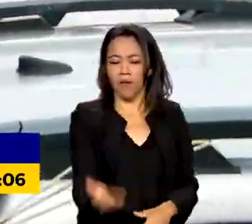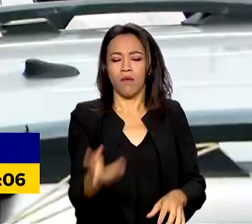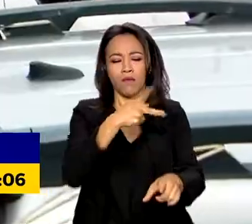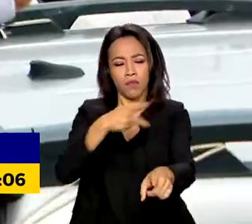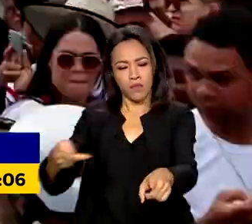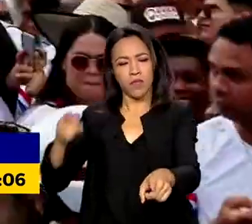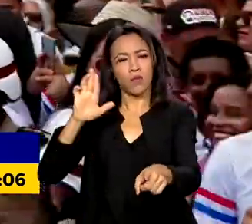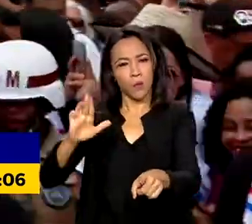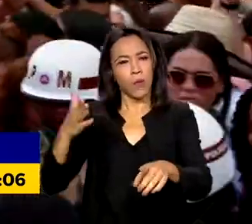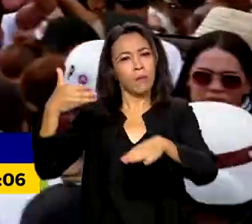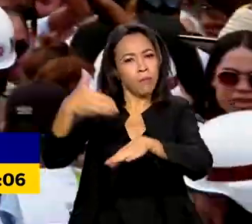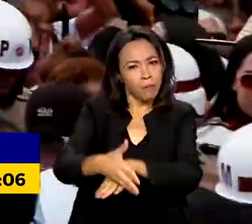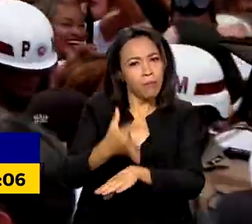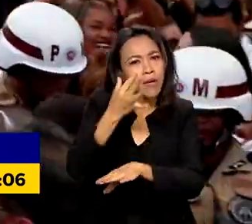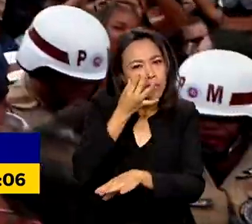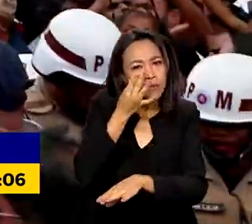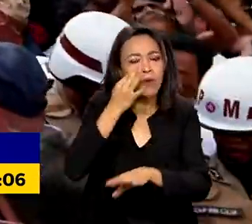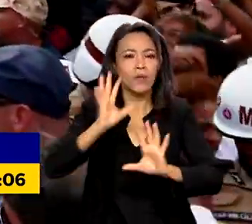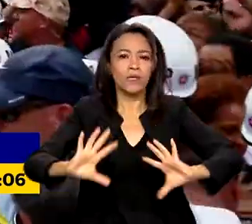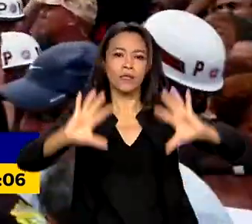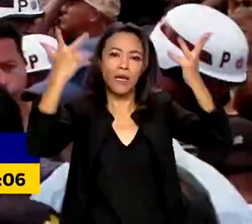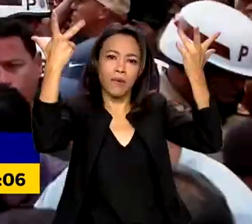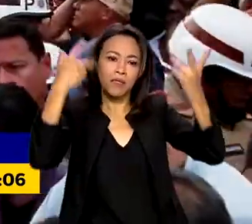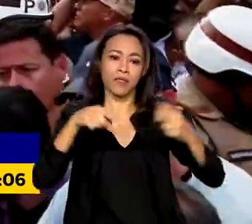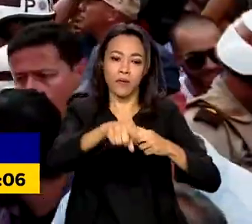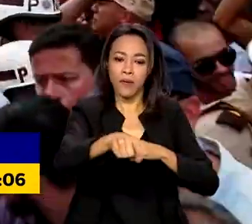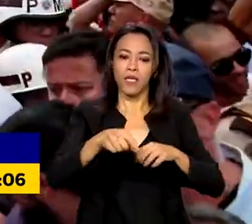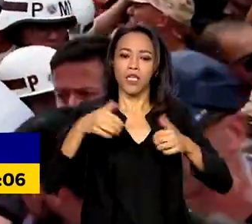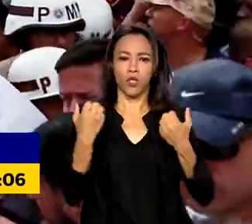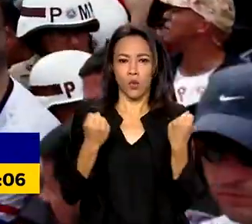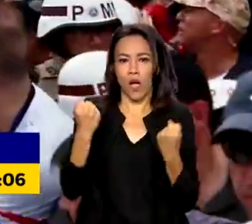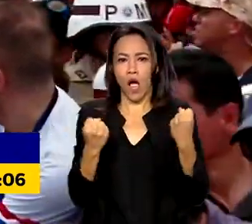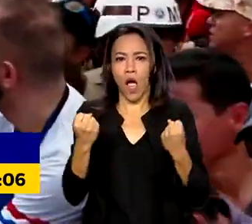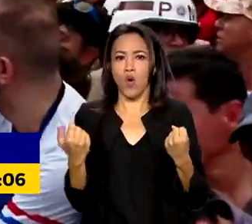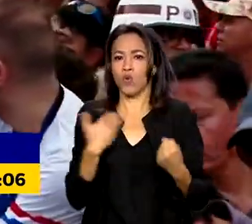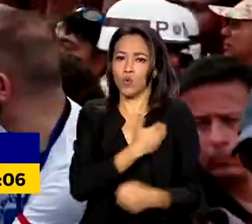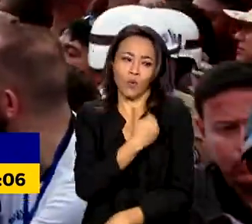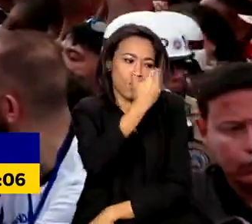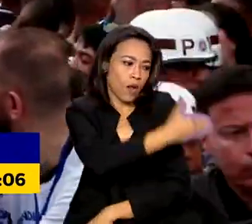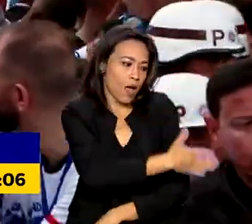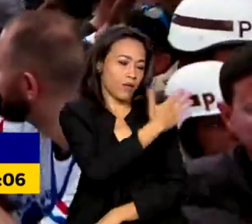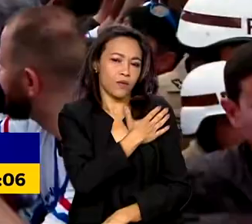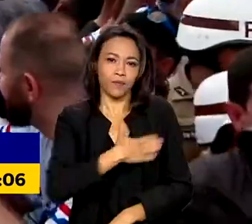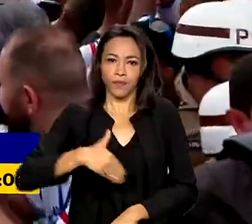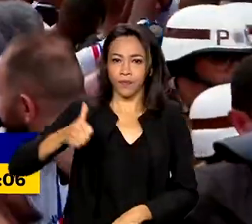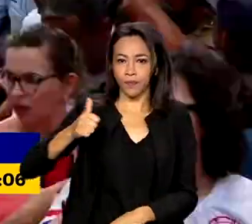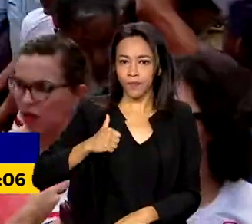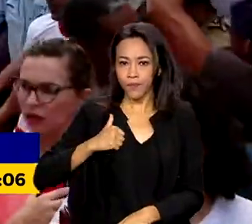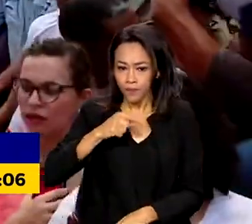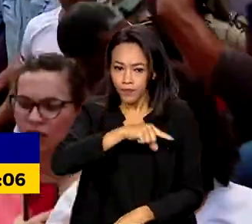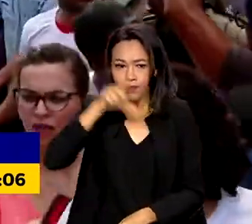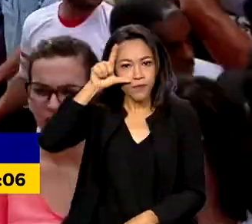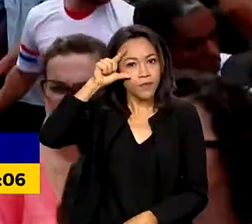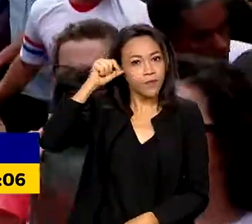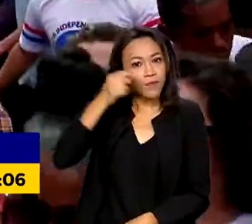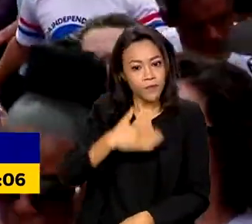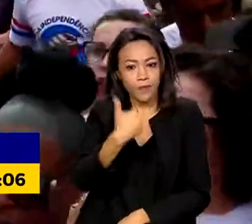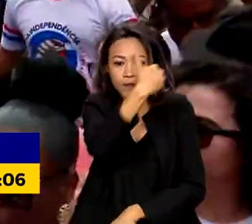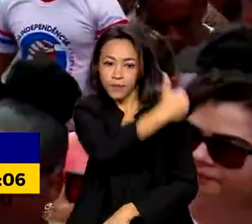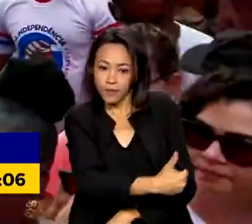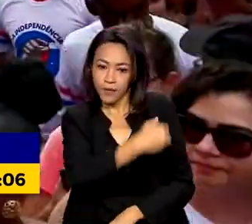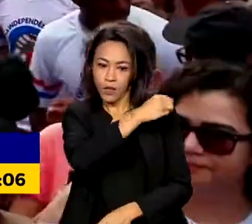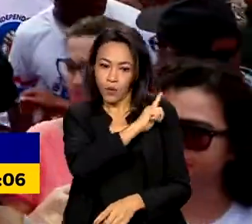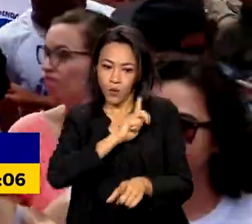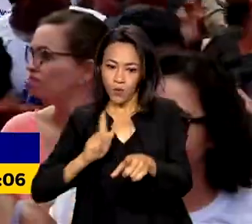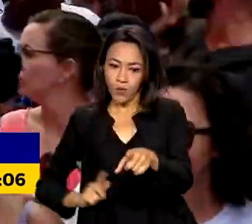da celebração e do cortejo em carro aberto, acompanhado da primeira-dama Rosângela Silva, a Janja, e do governador da